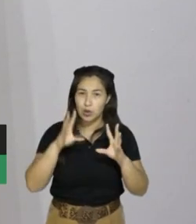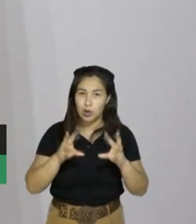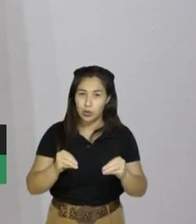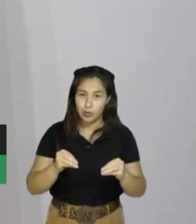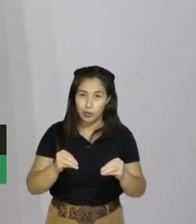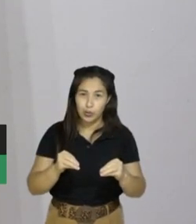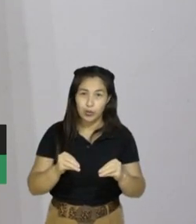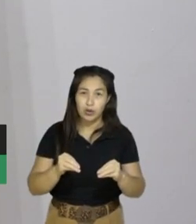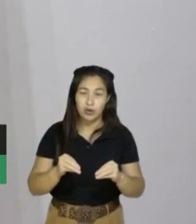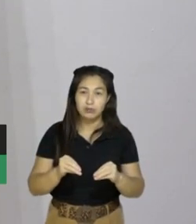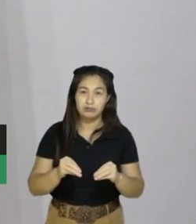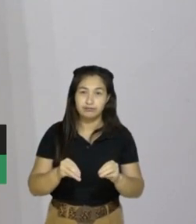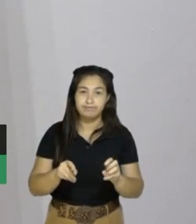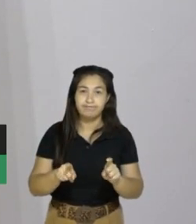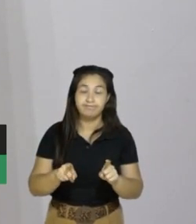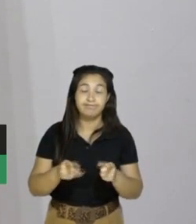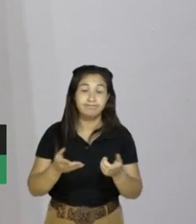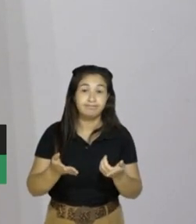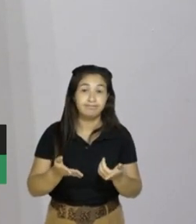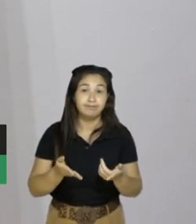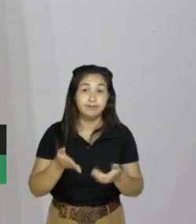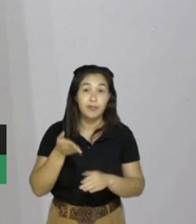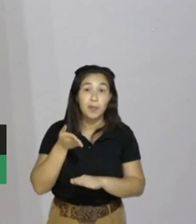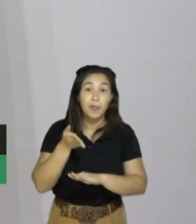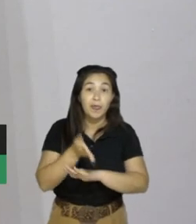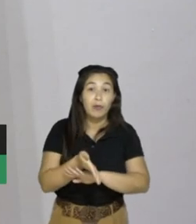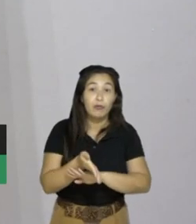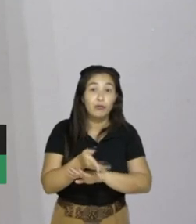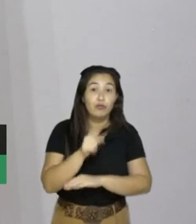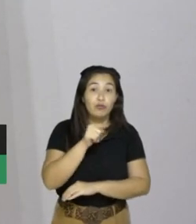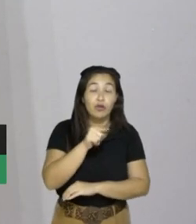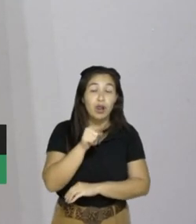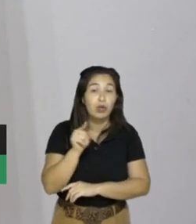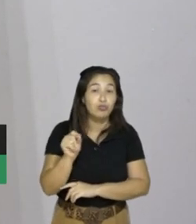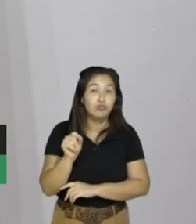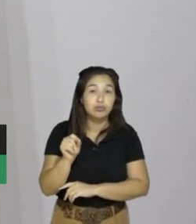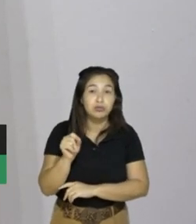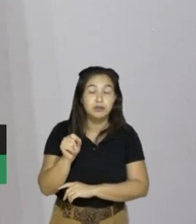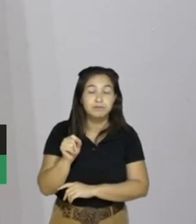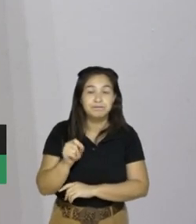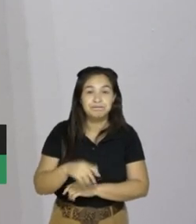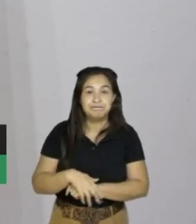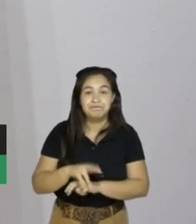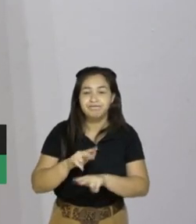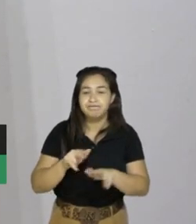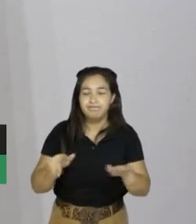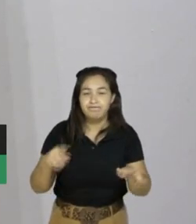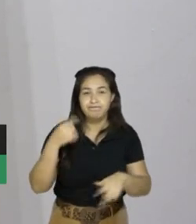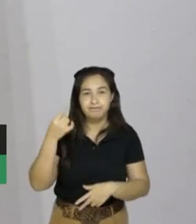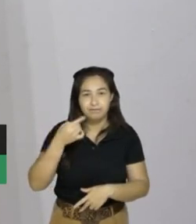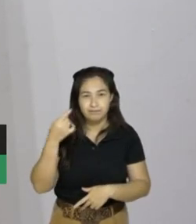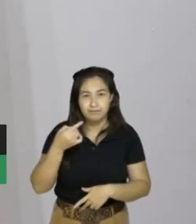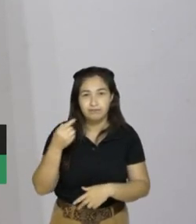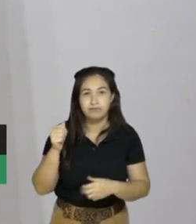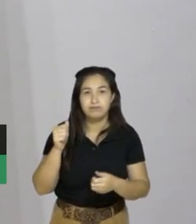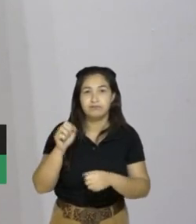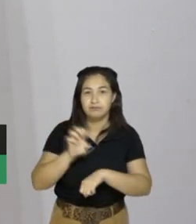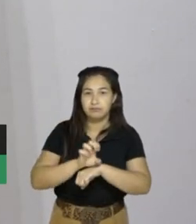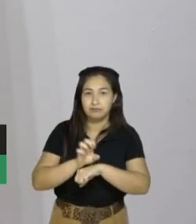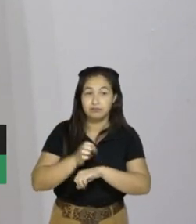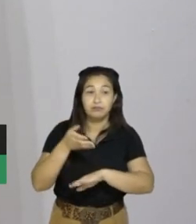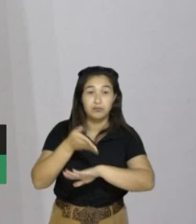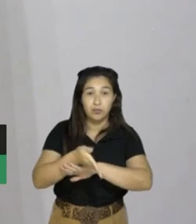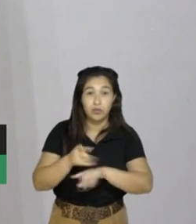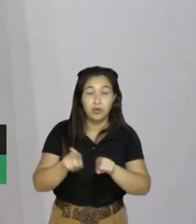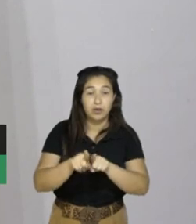e recentemente eu estive ali na Vila Itoupava e vários deputados estaduais estava presente o senador a